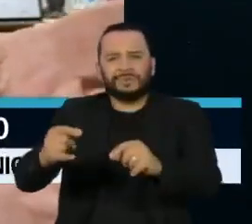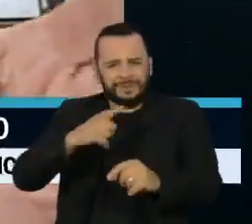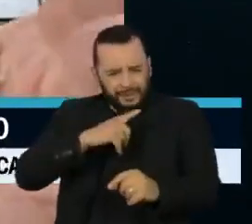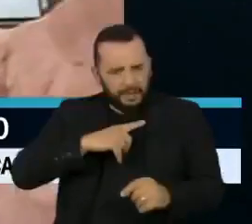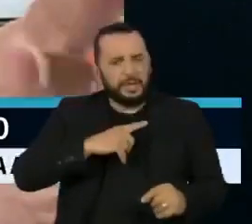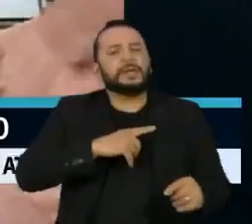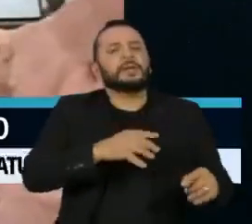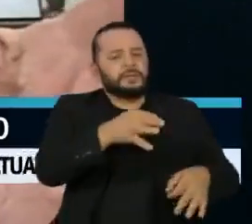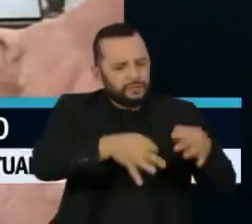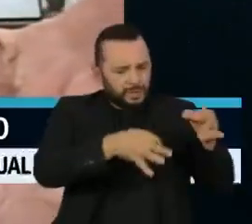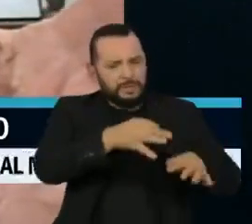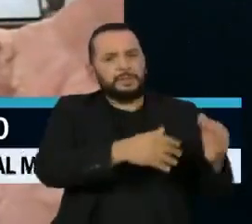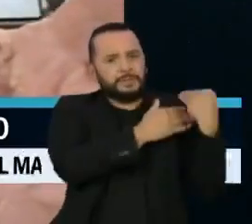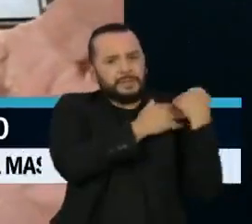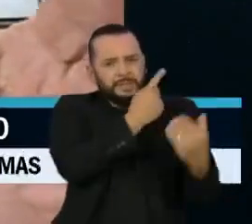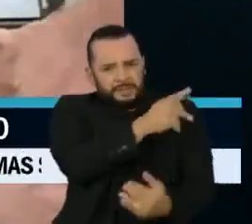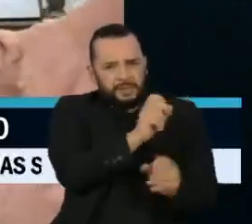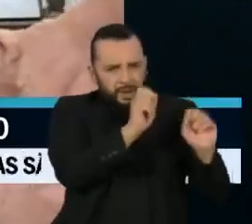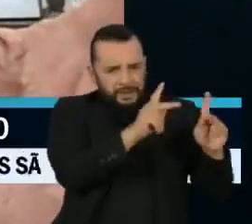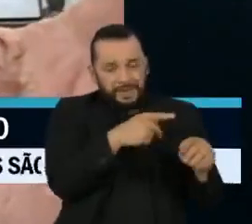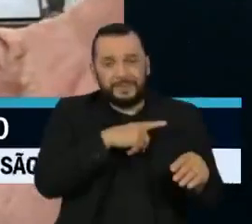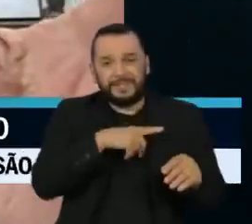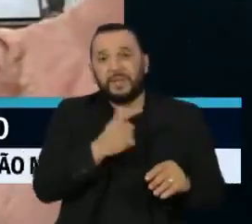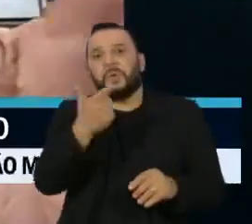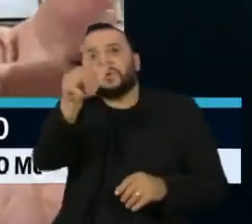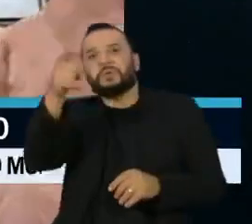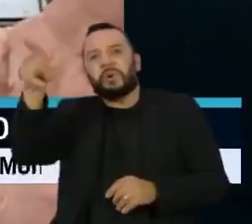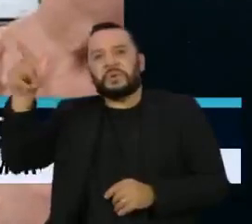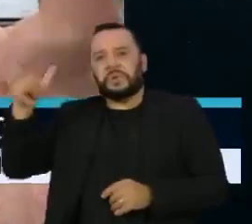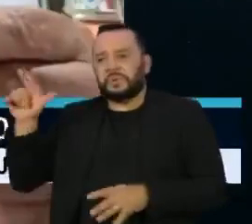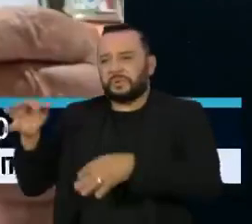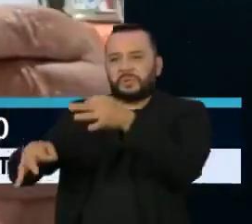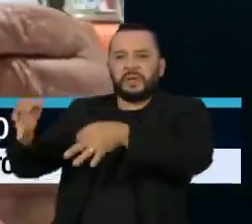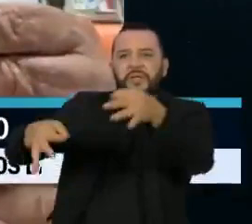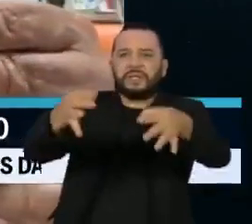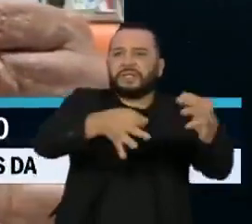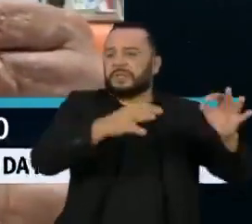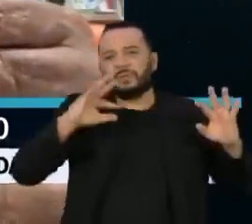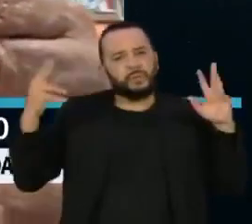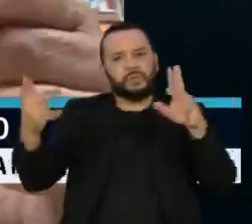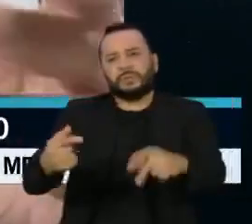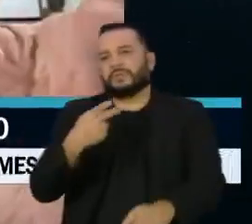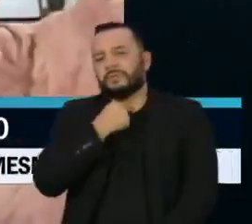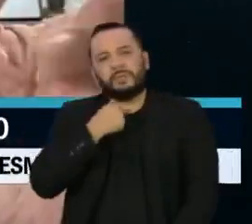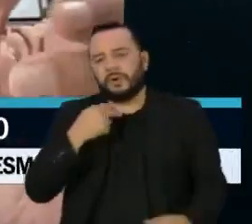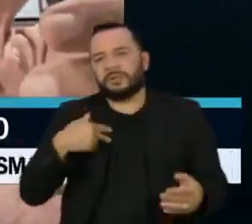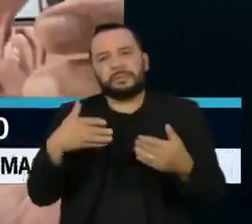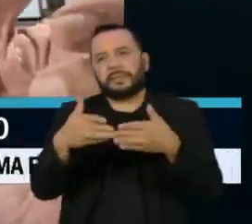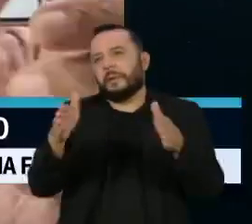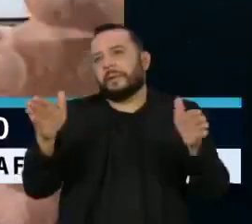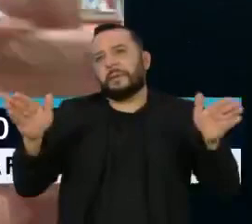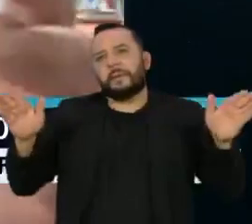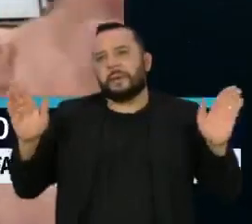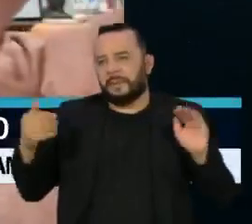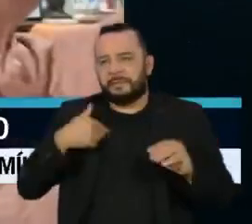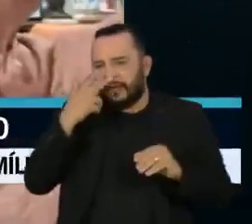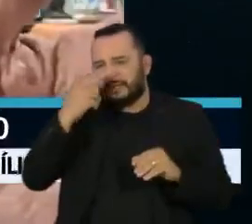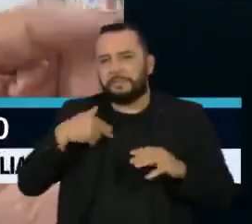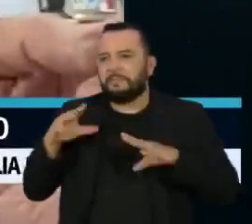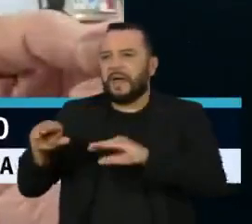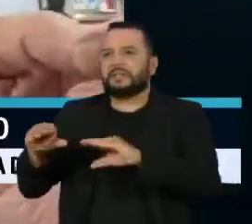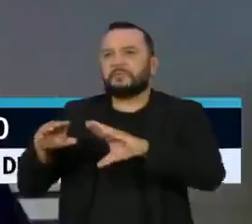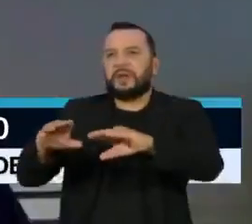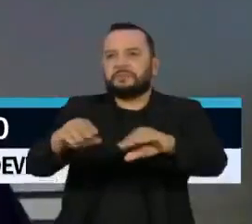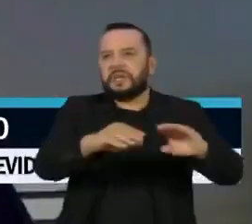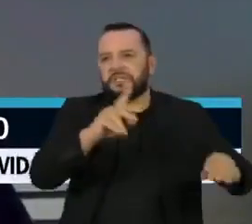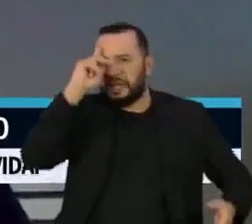competência constitucional, alarga isso para ser um tribunal que, além de se intrometer em outros poderes, decide